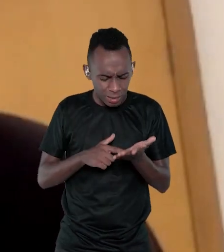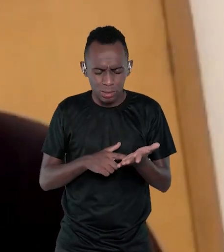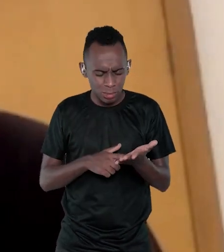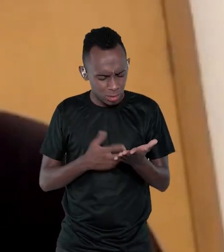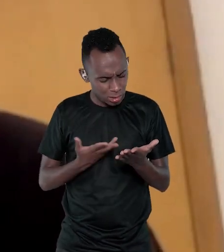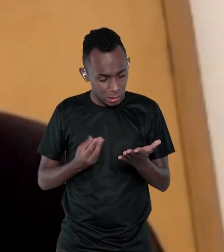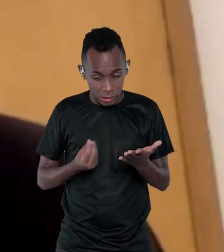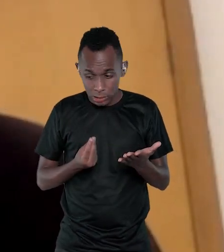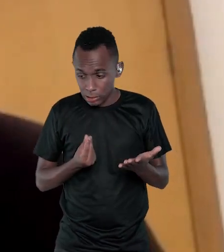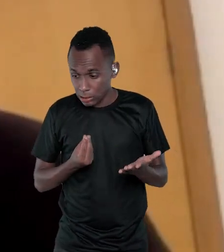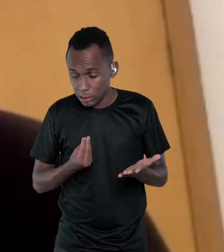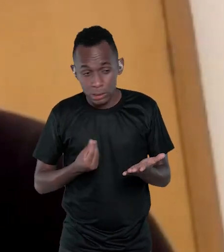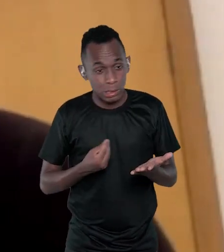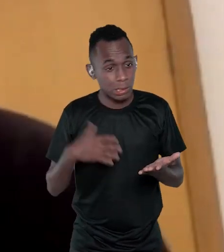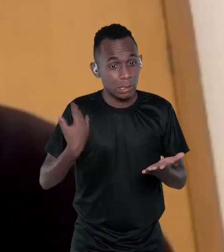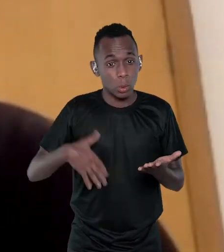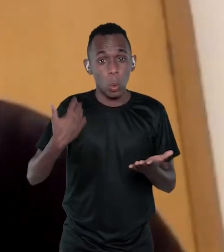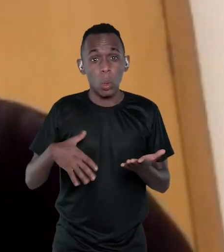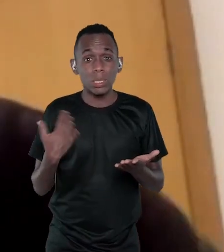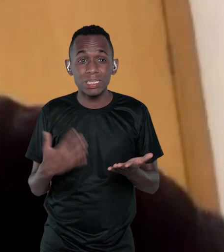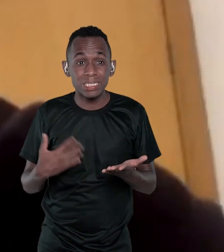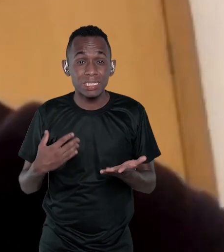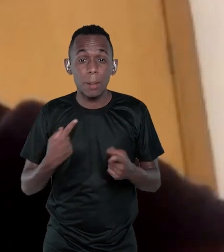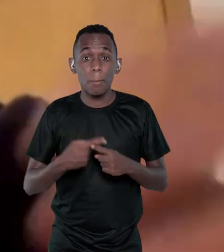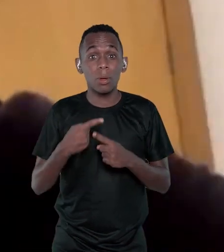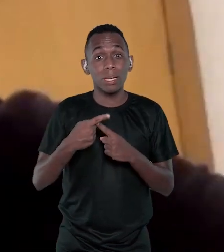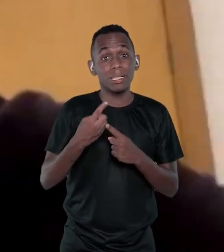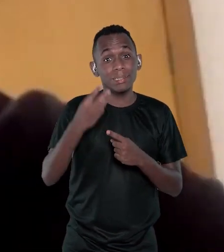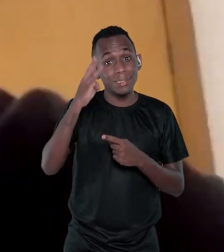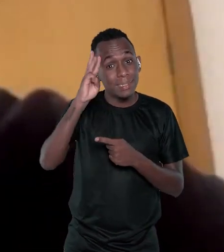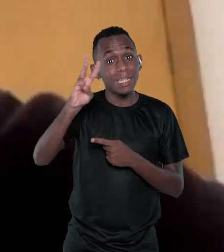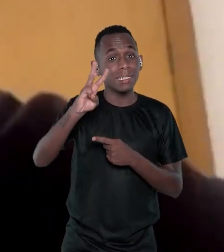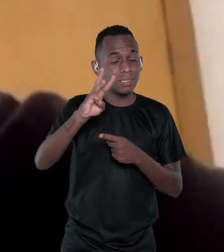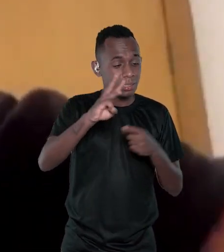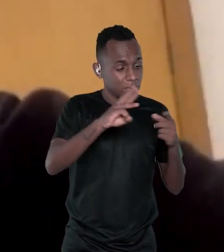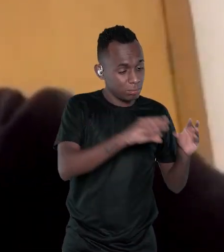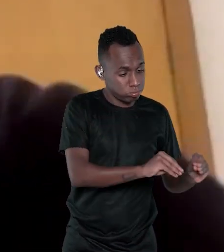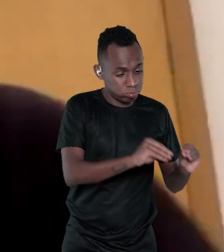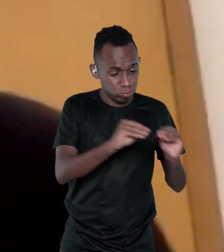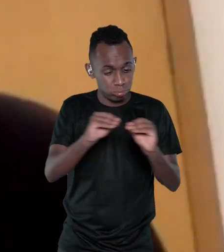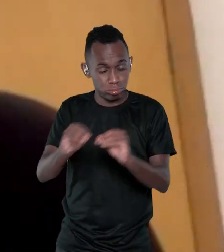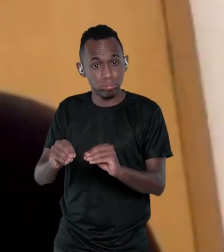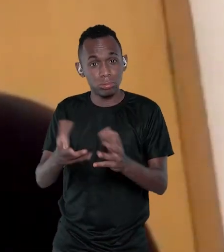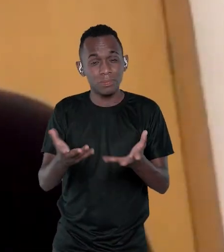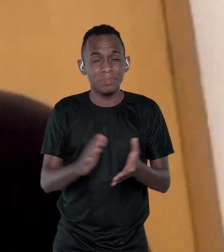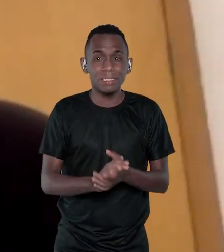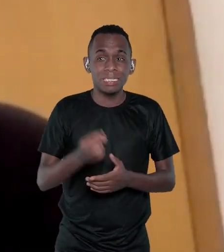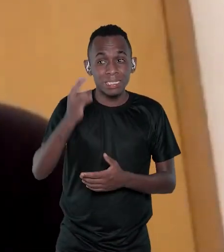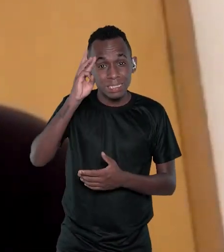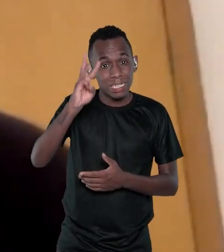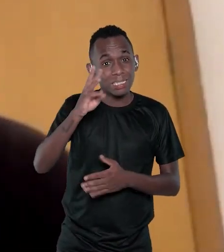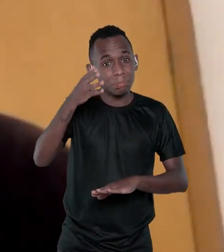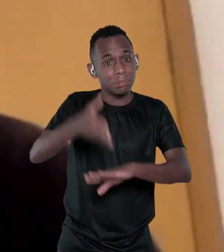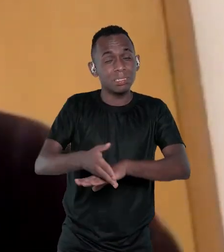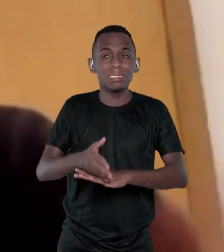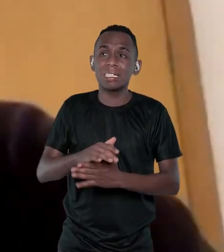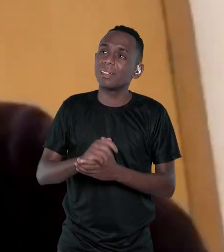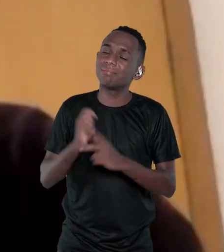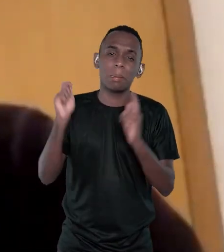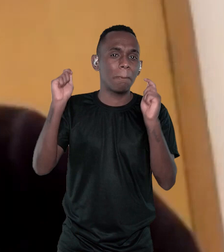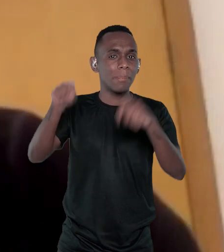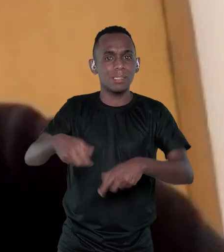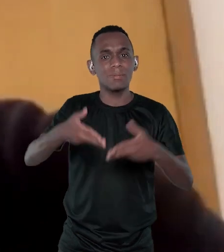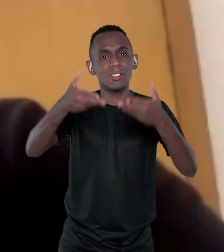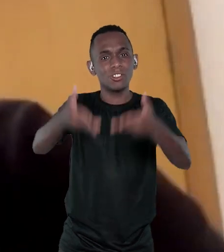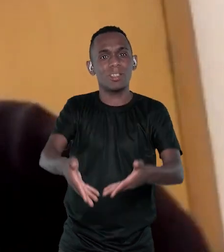e raciocinou lá, não ia dar tempo. Você gastava 3 dias de uma cidade para outra. Então, ele não